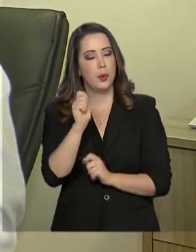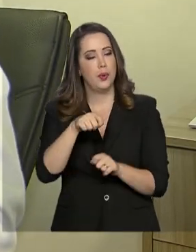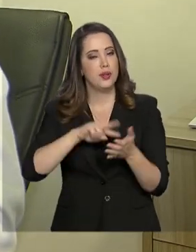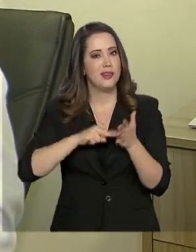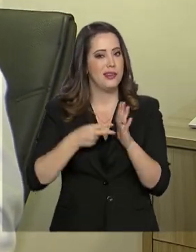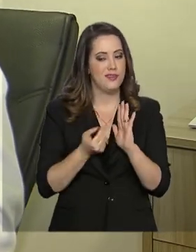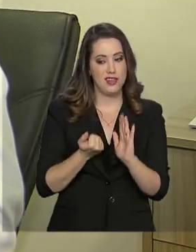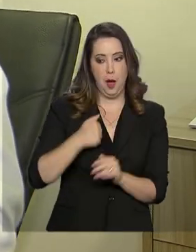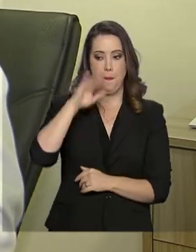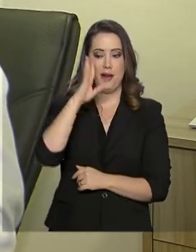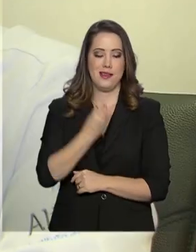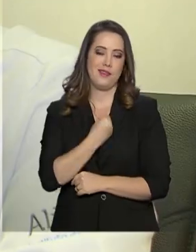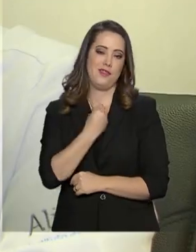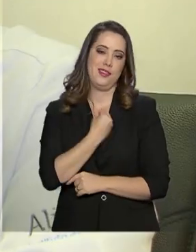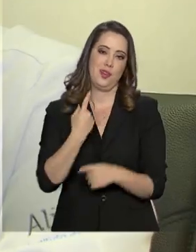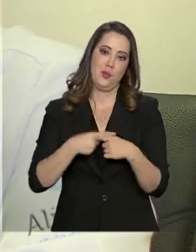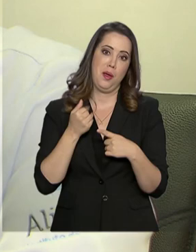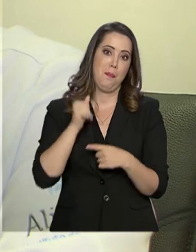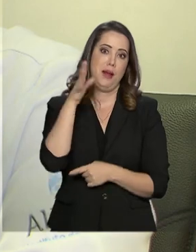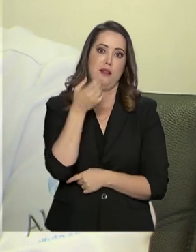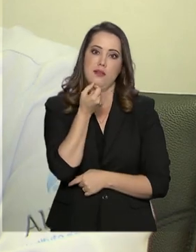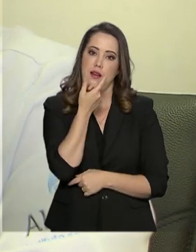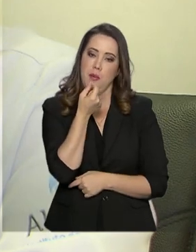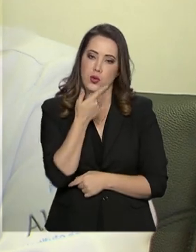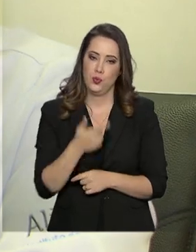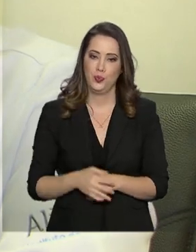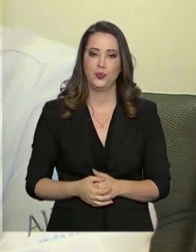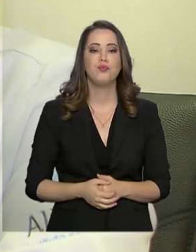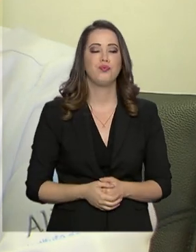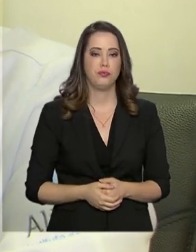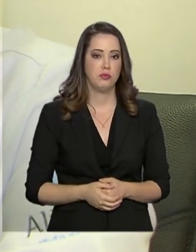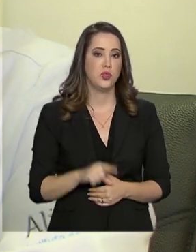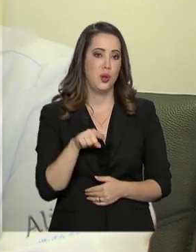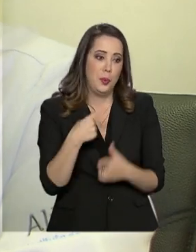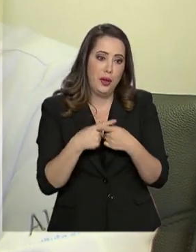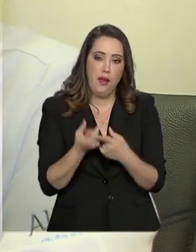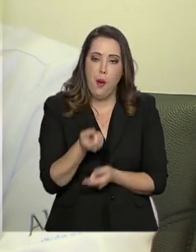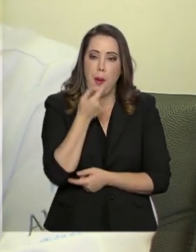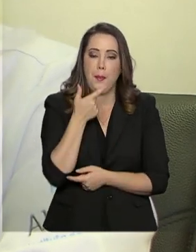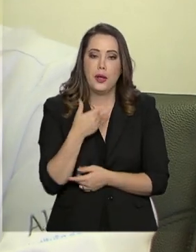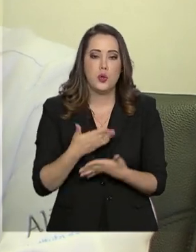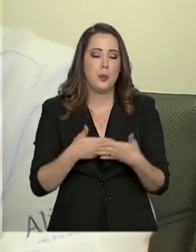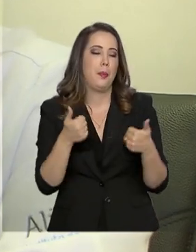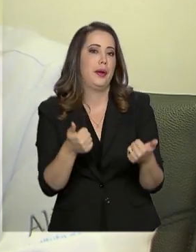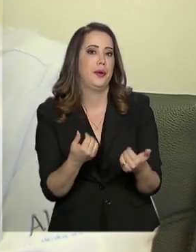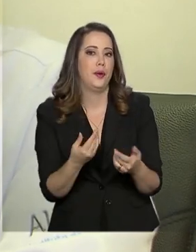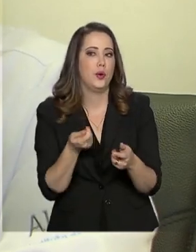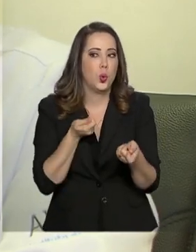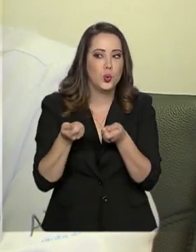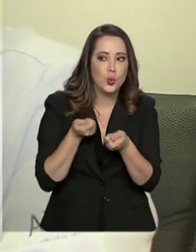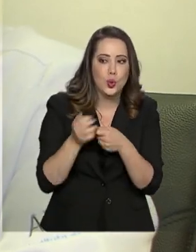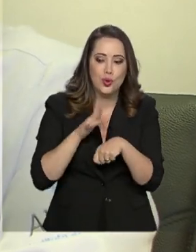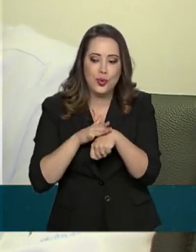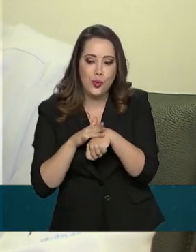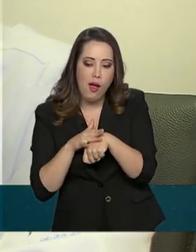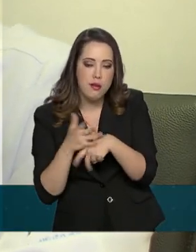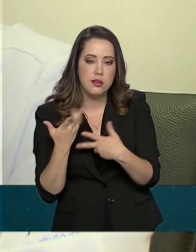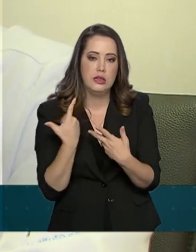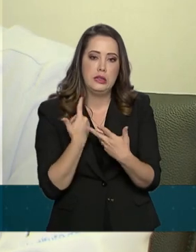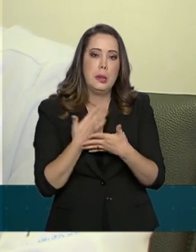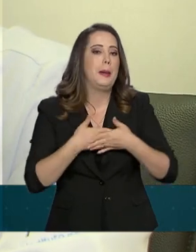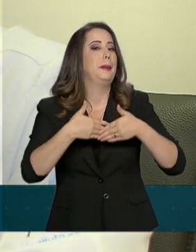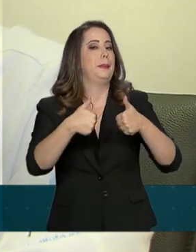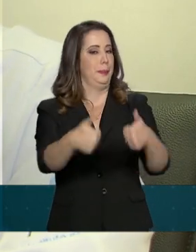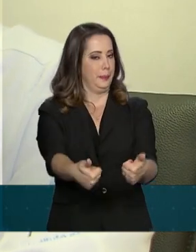mais vida para pacientes. Esses medicamentos proporcionam um aumento de qualidade de vida, de controle de doença, de melhoria muito